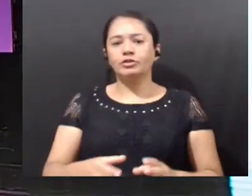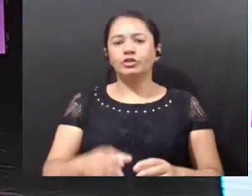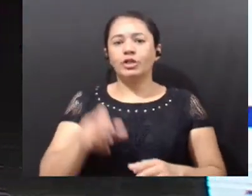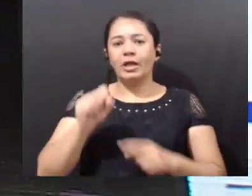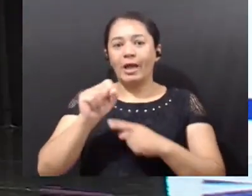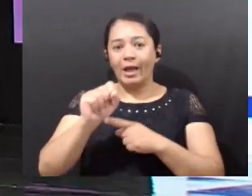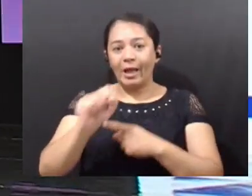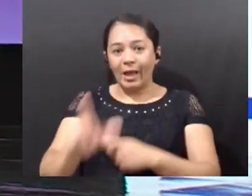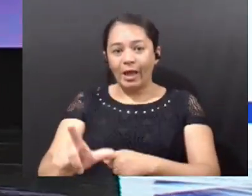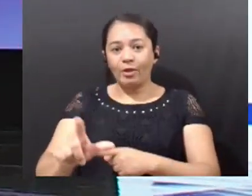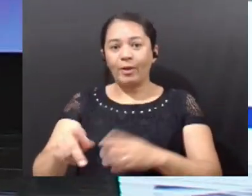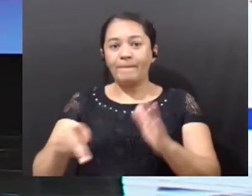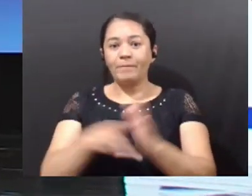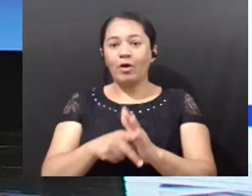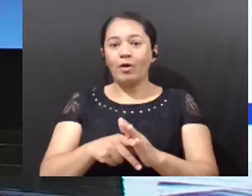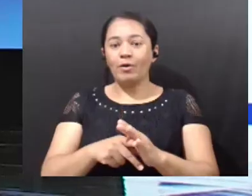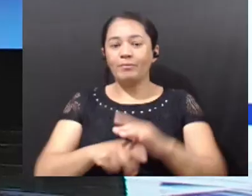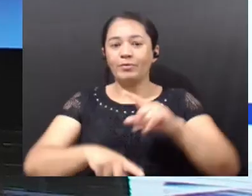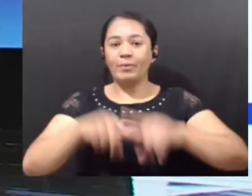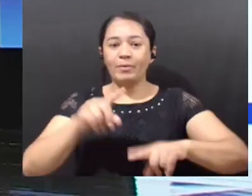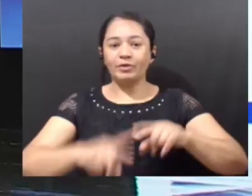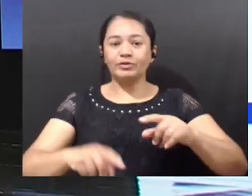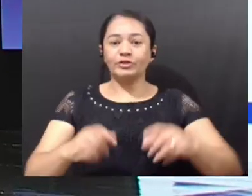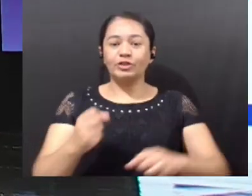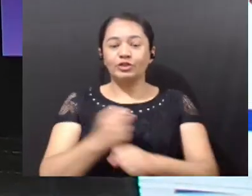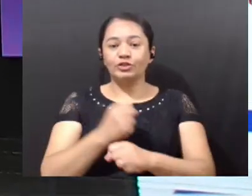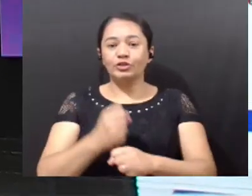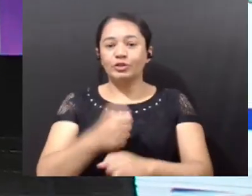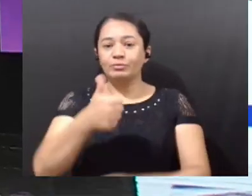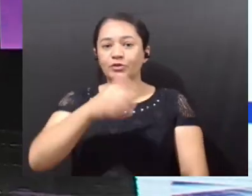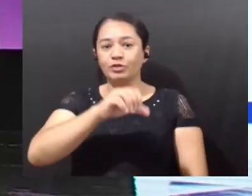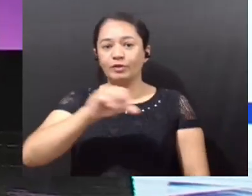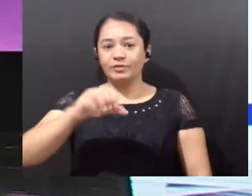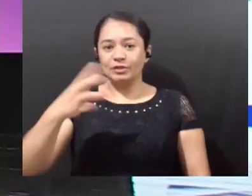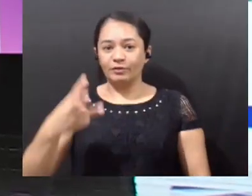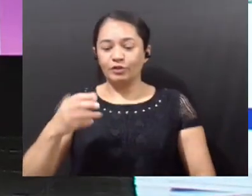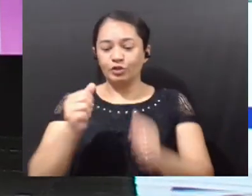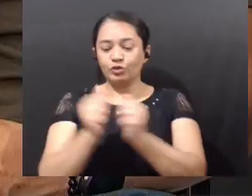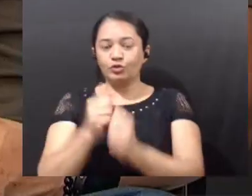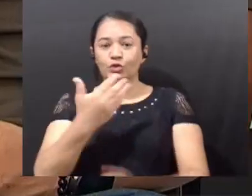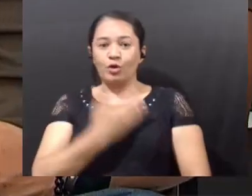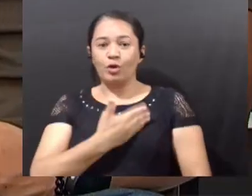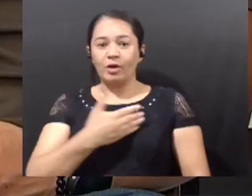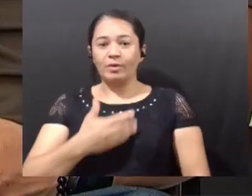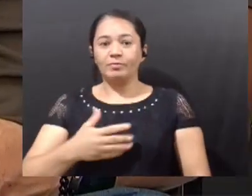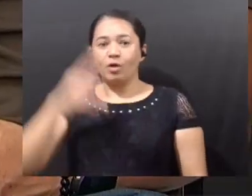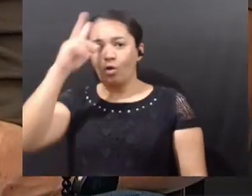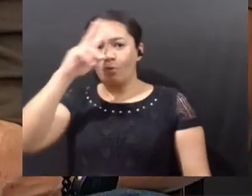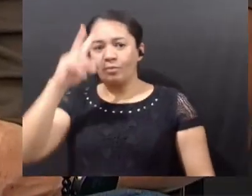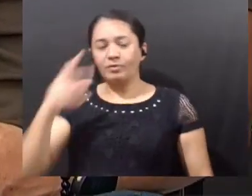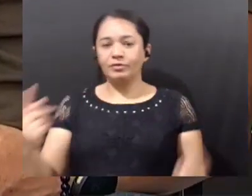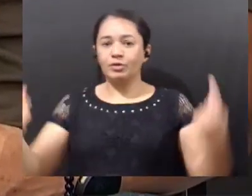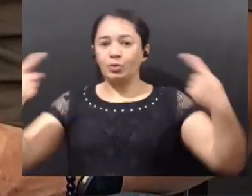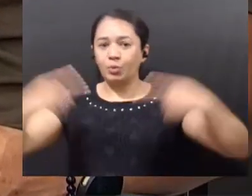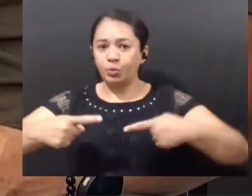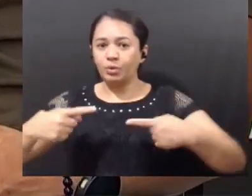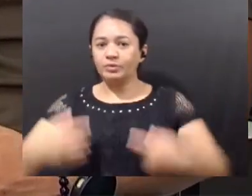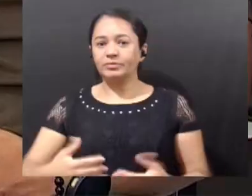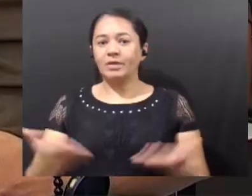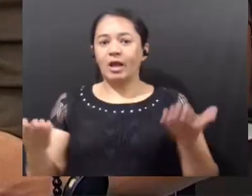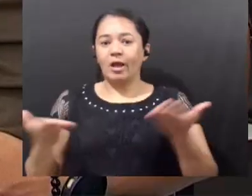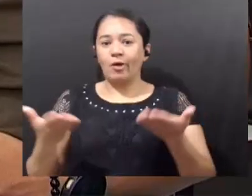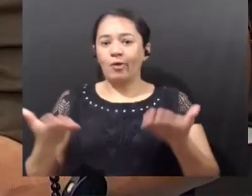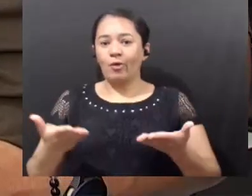em 1993, com um amigo, tem uma trajetória repleta de desafios. Atualmente, a franquia